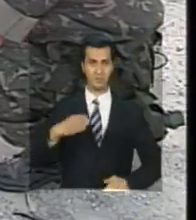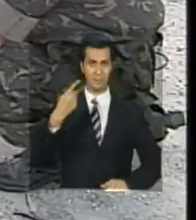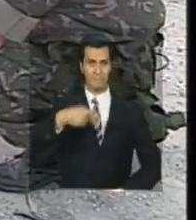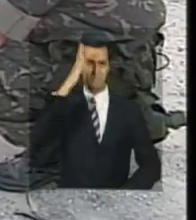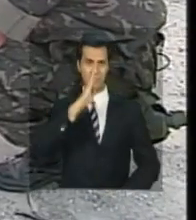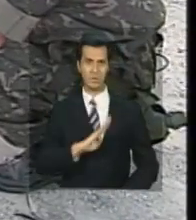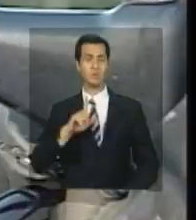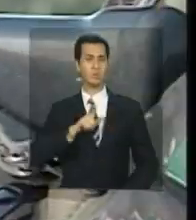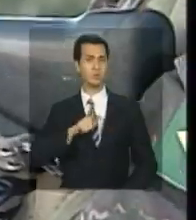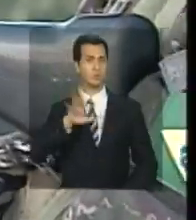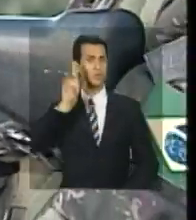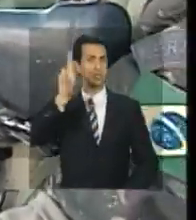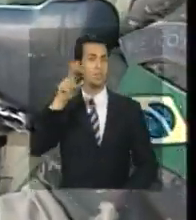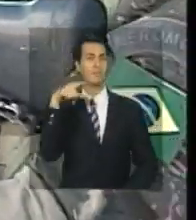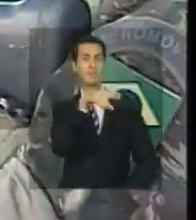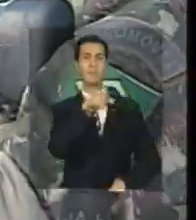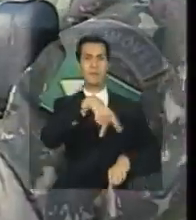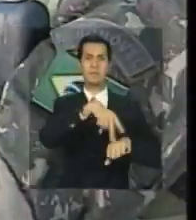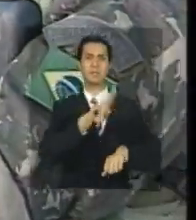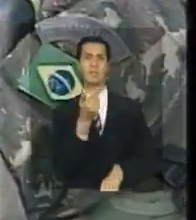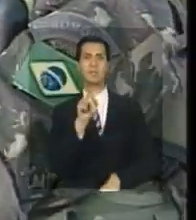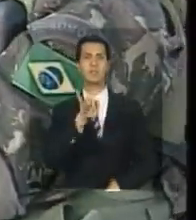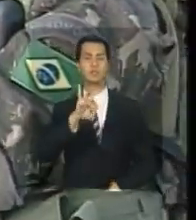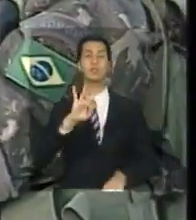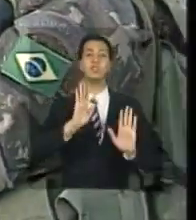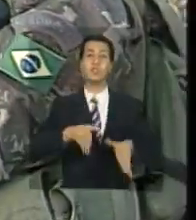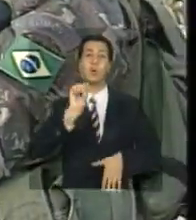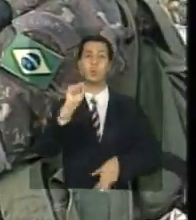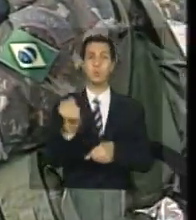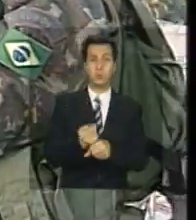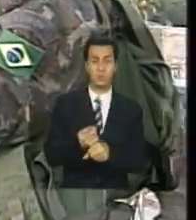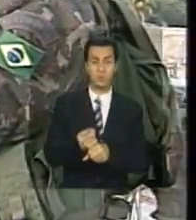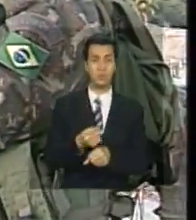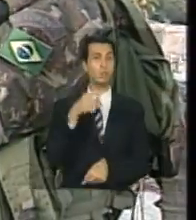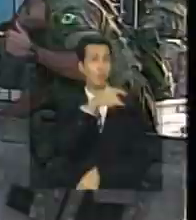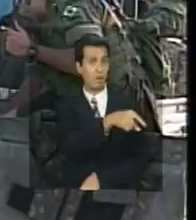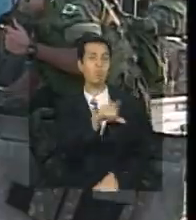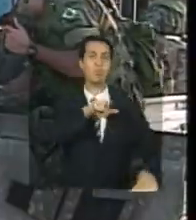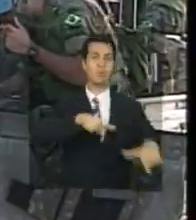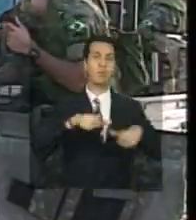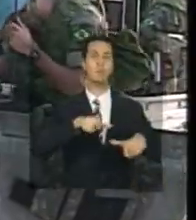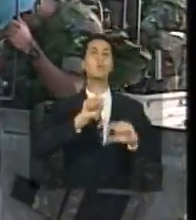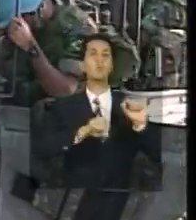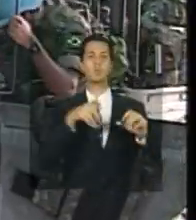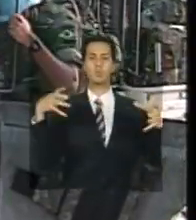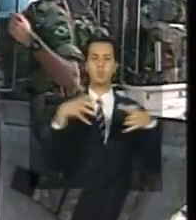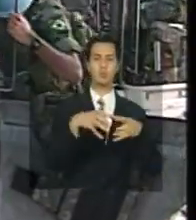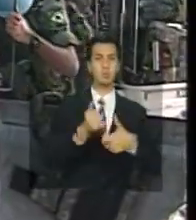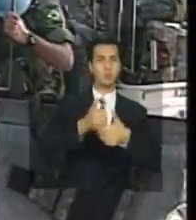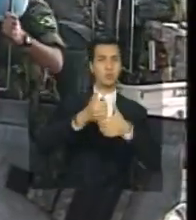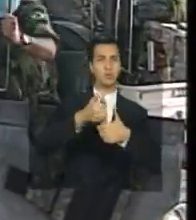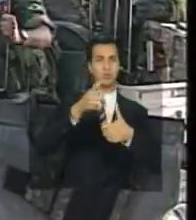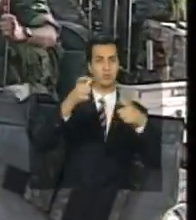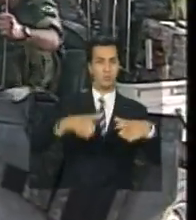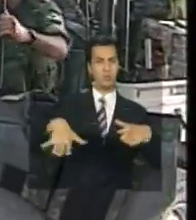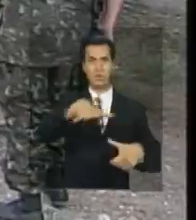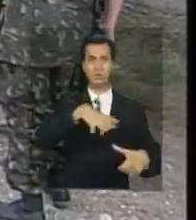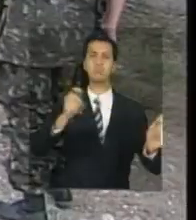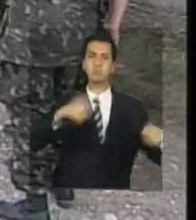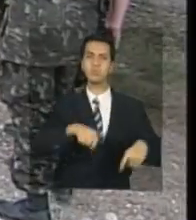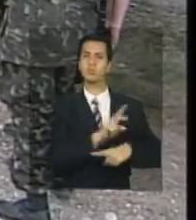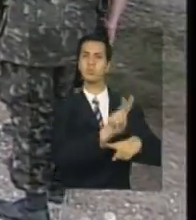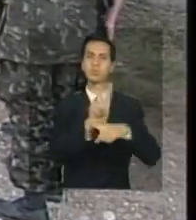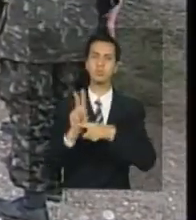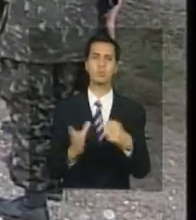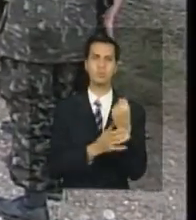da ONU no Haiti há quase 8 anos. Lá, eles trabalham com as autoridades locais para garantir a segurança da população. A